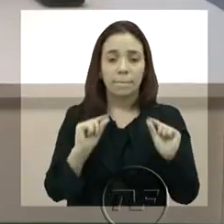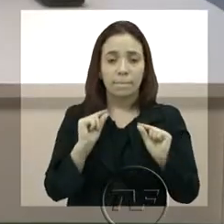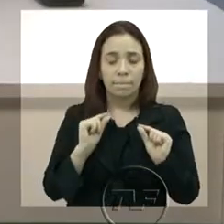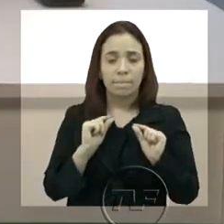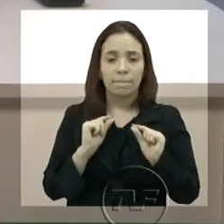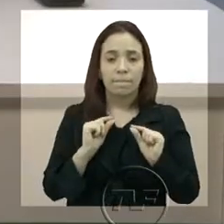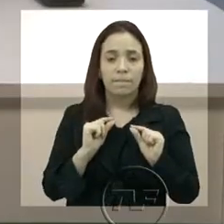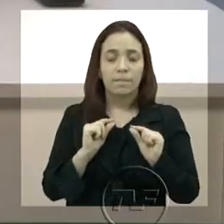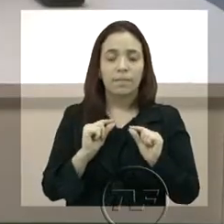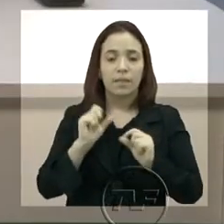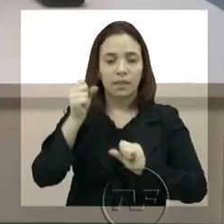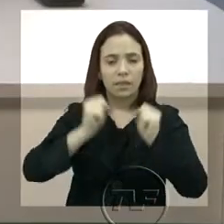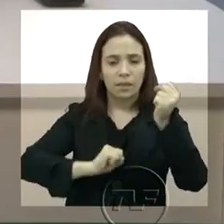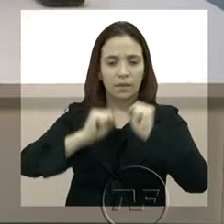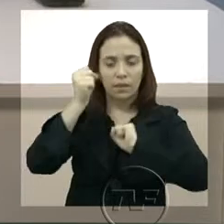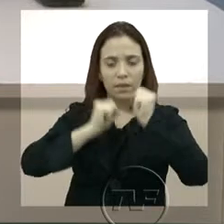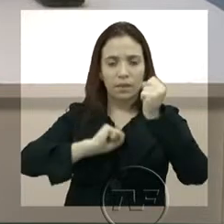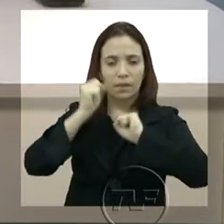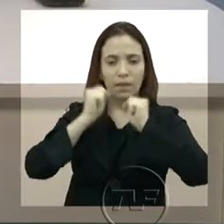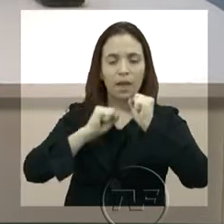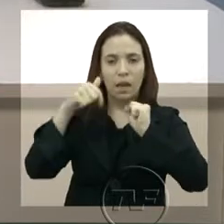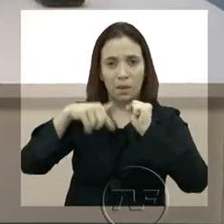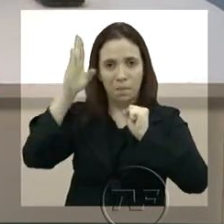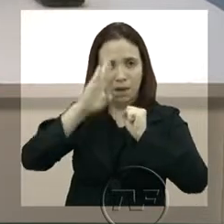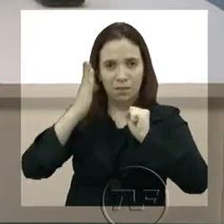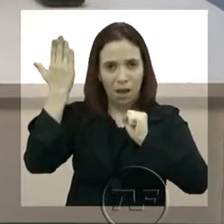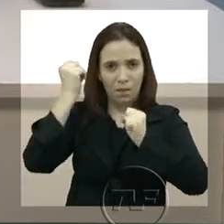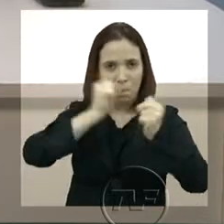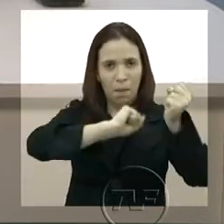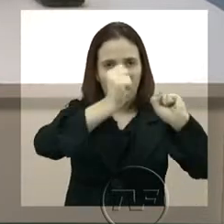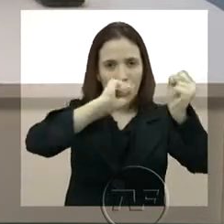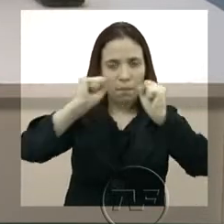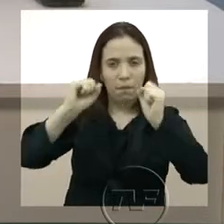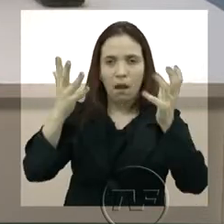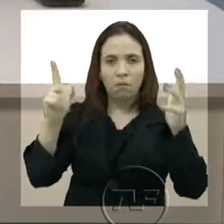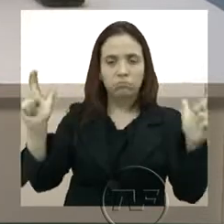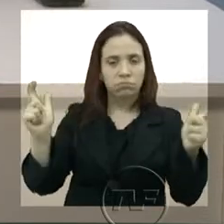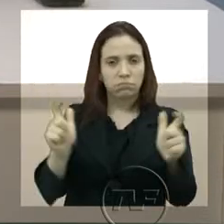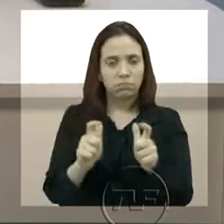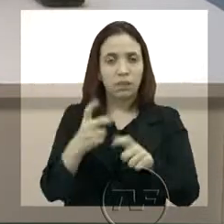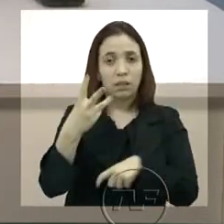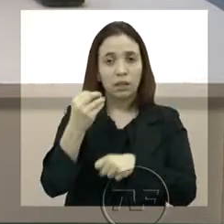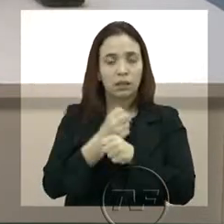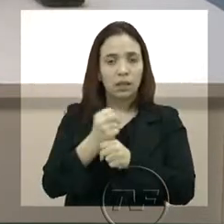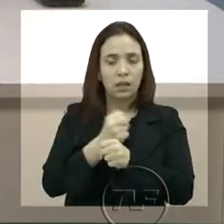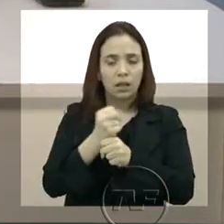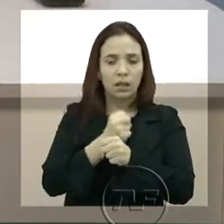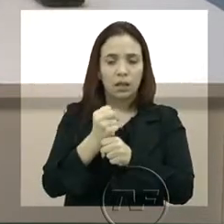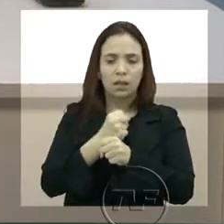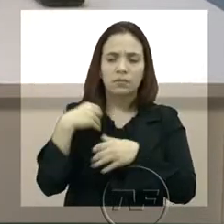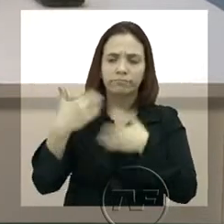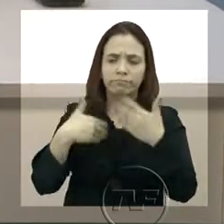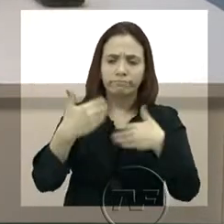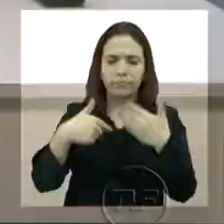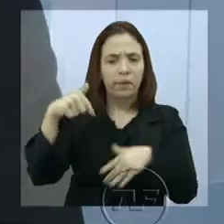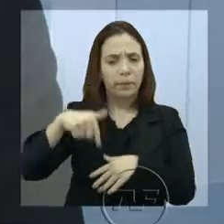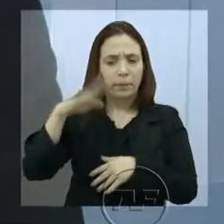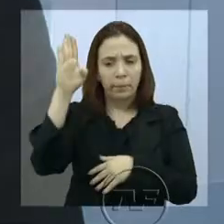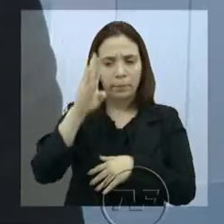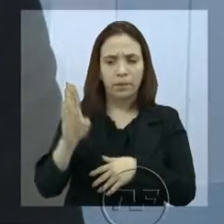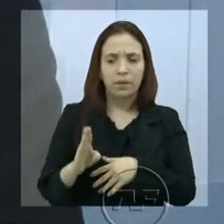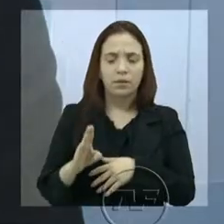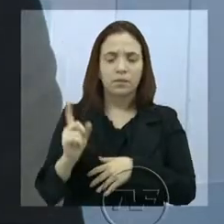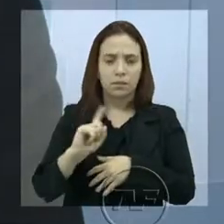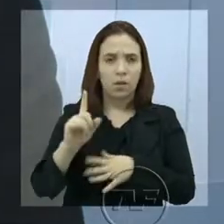a desindustrialização do Brasil, né? É um fenômeno que vem acontecendo nos últimos 30 anos. E não é só no Brasil, até a